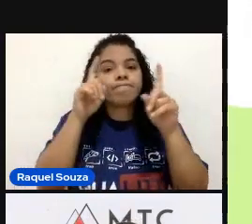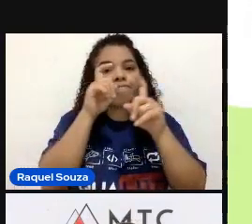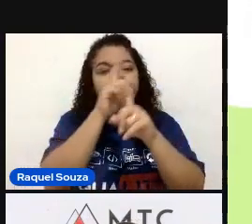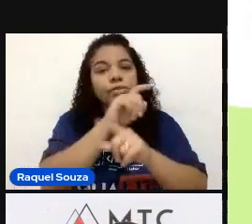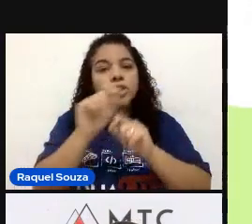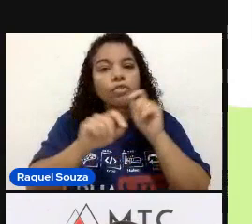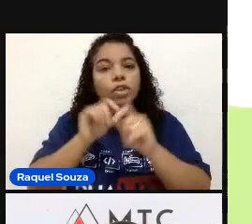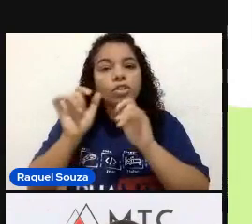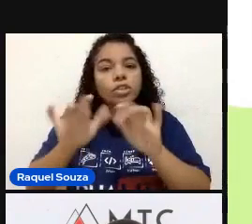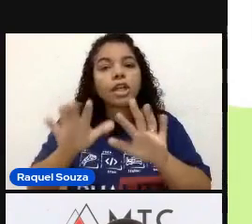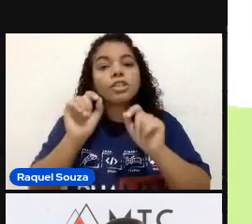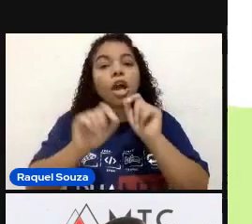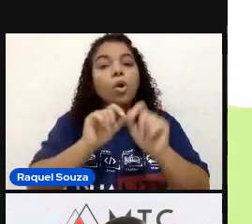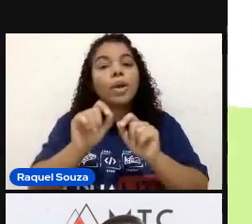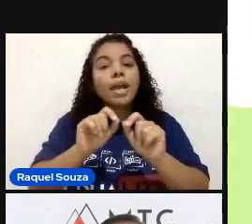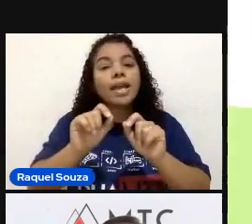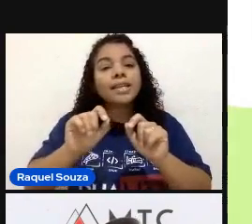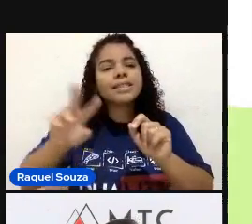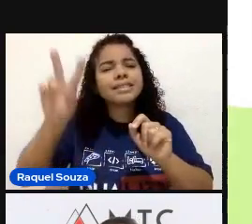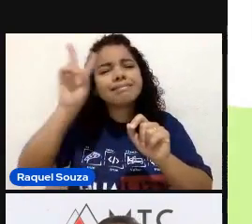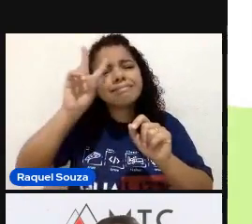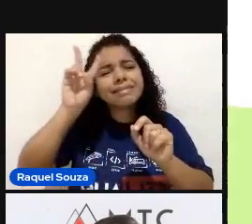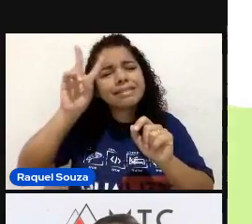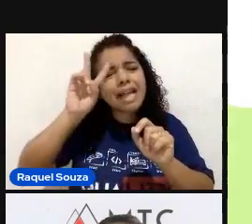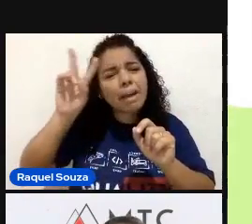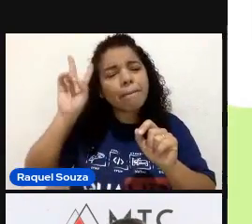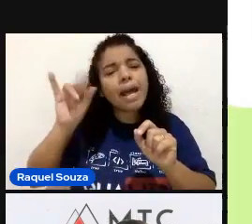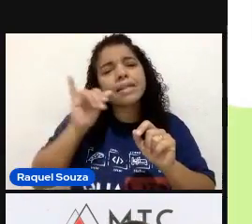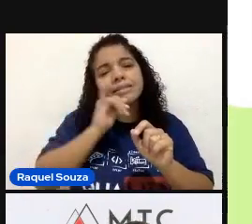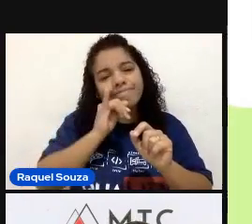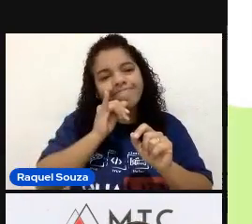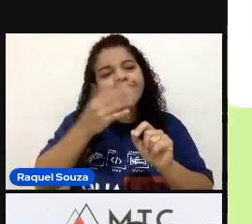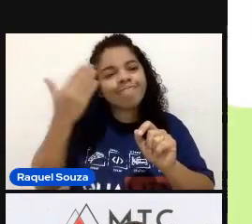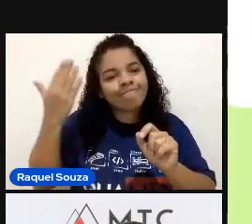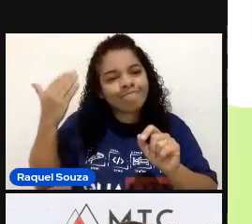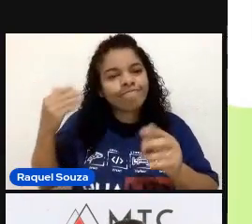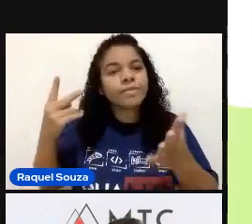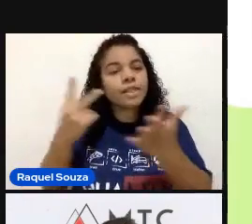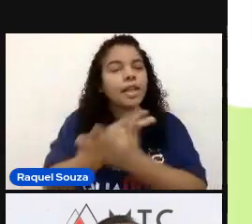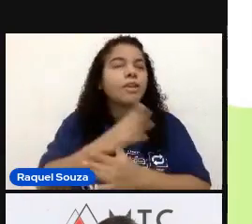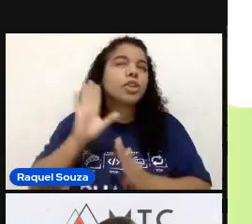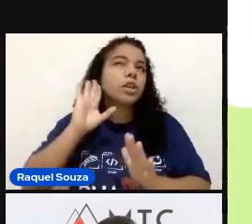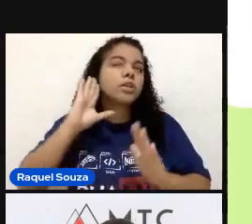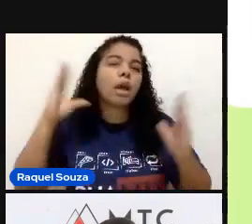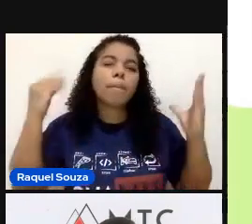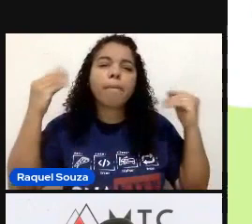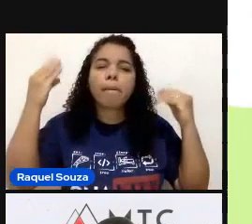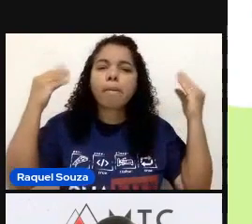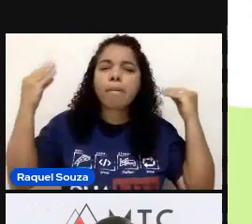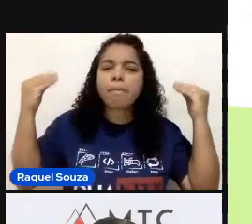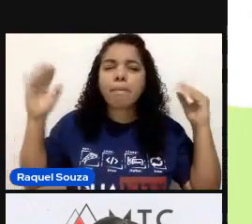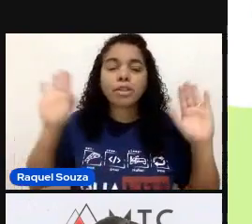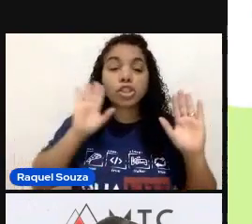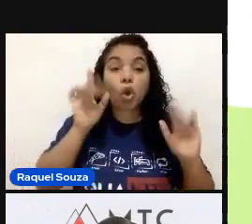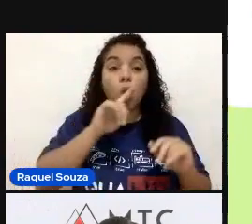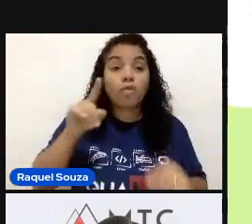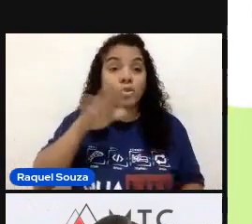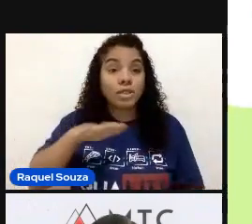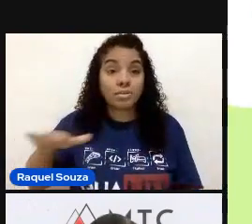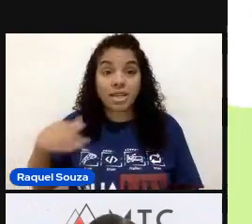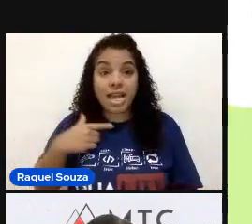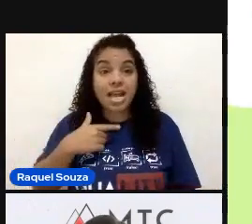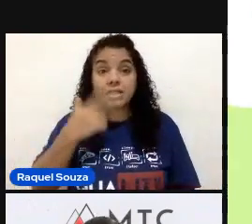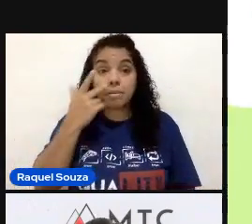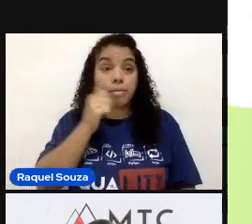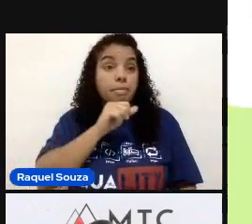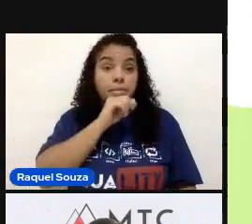lado aquelas lembranças amargas, né, que a gente escuta muito. Eu escutei muito quando era pequena, meus pais também não